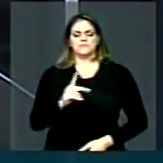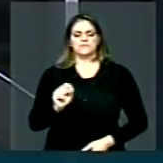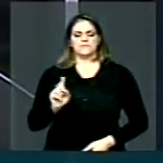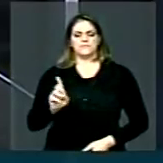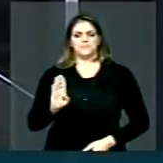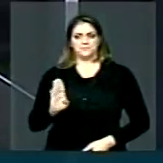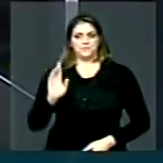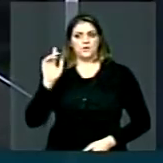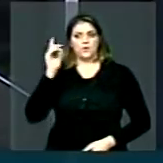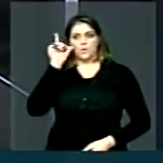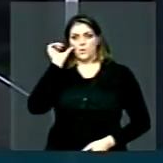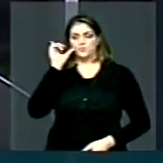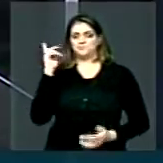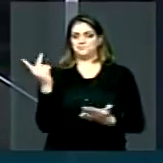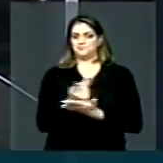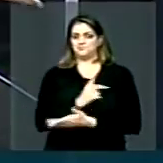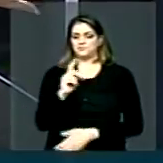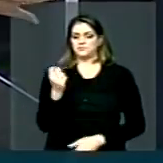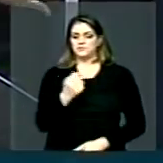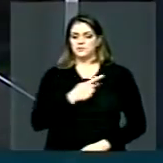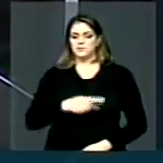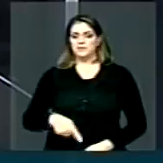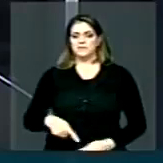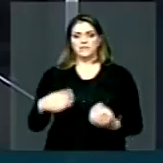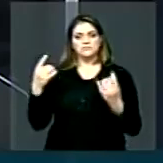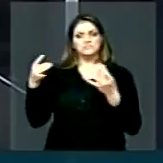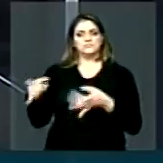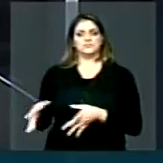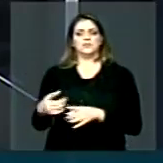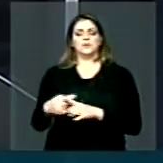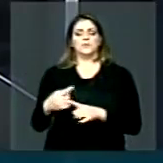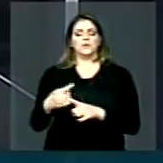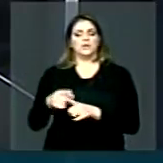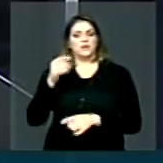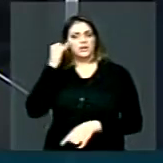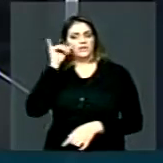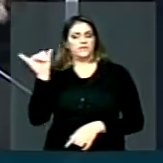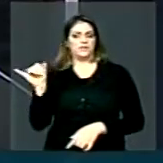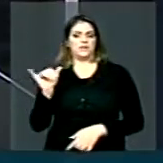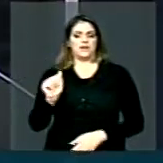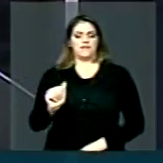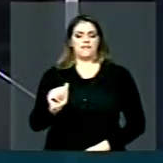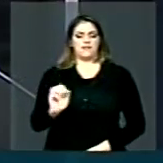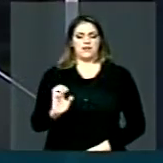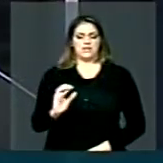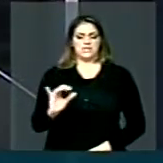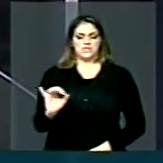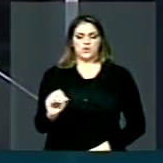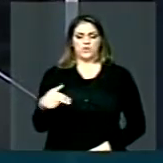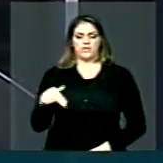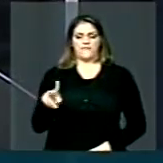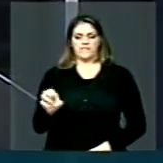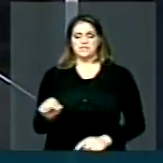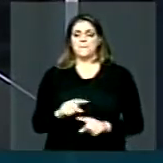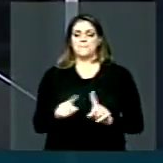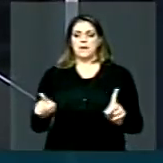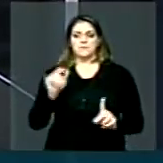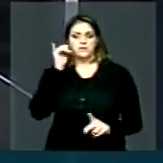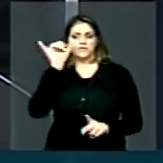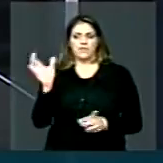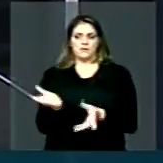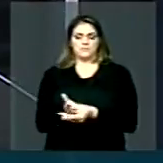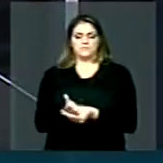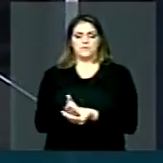ex-presidente nacional, Eduardo Azeredo, para se livrar e afastar de Aécio Neves, mas para se livrar do processo do mensalão.